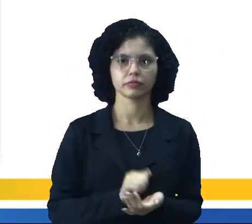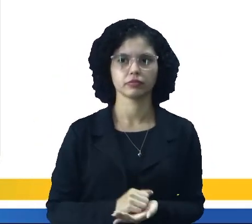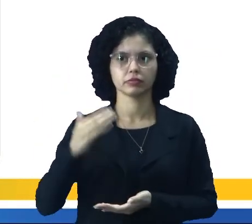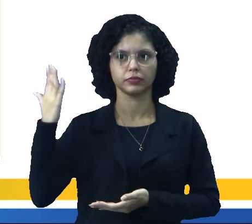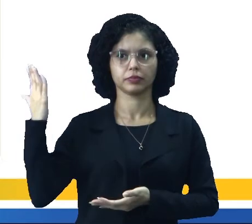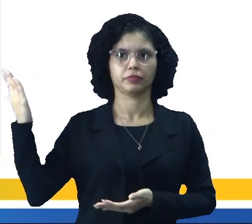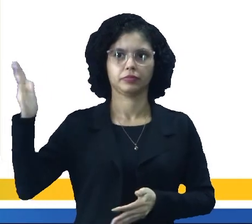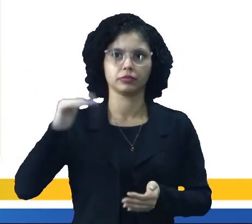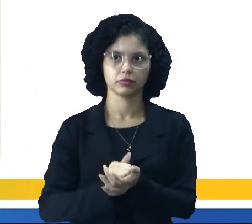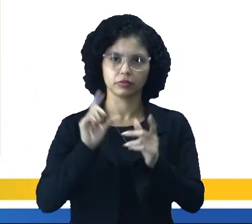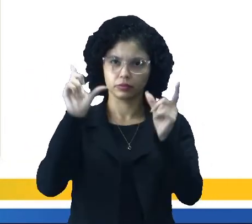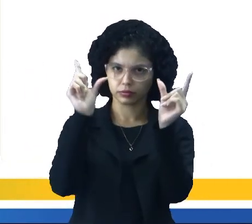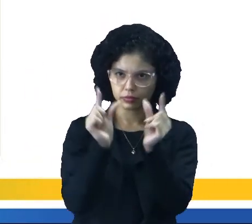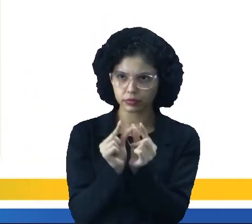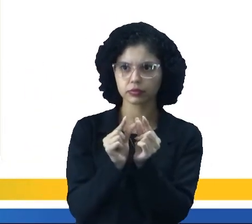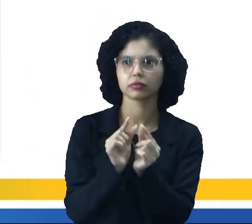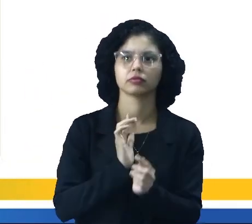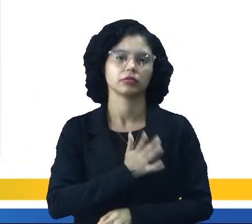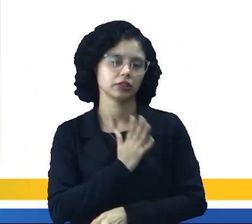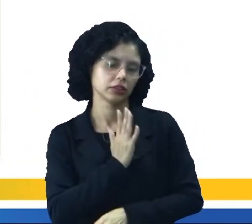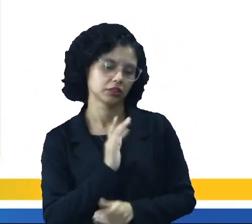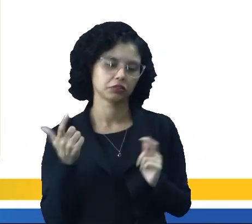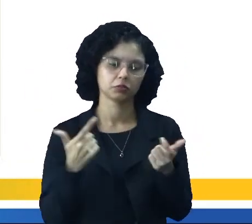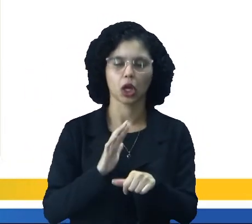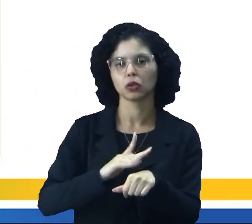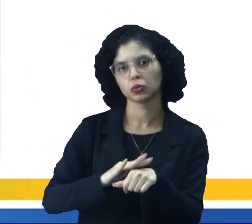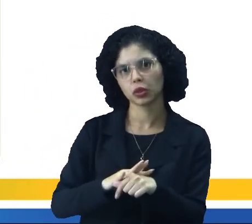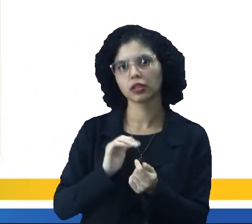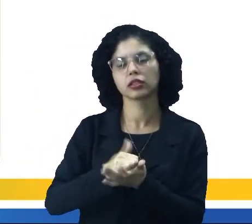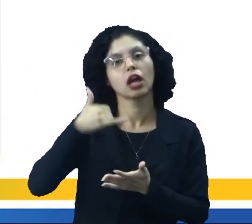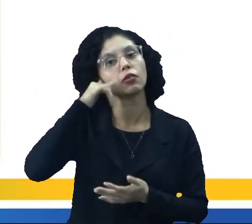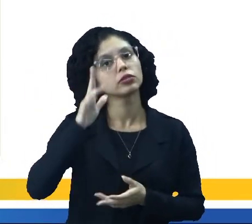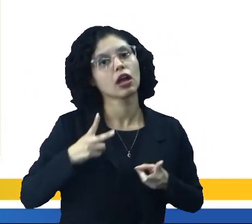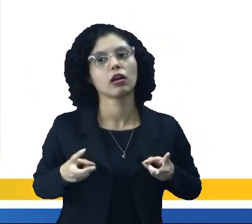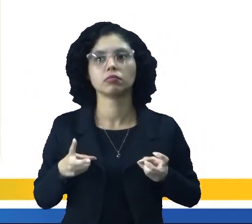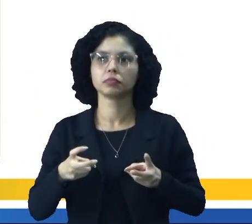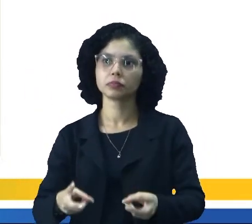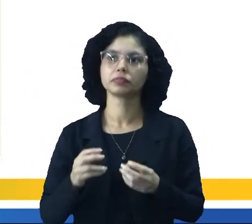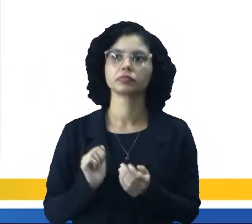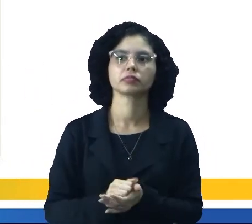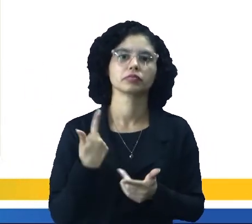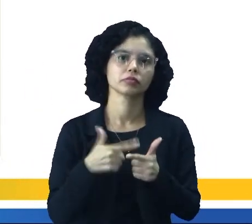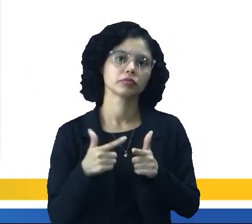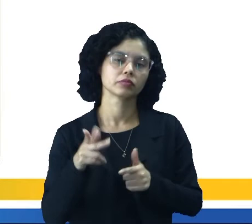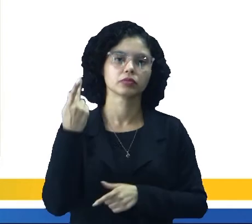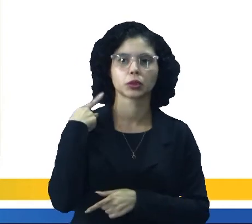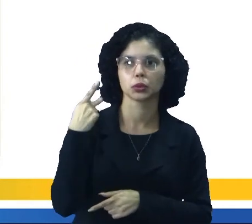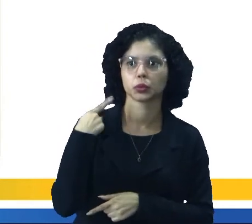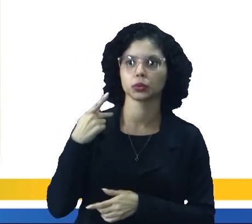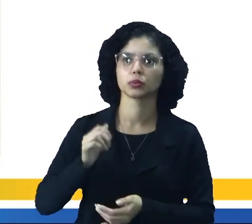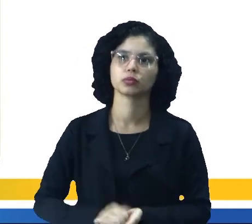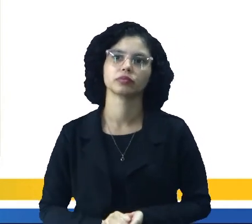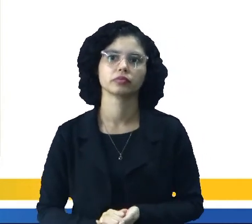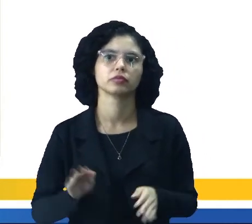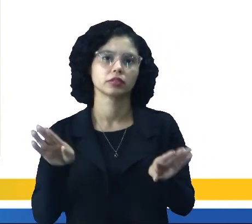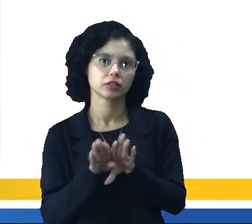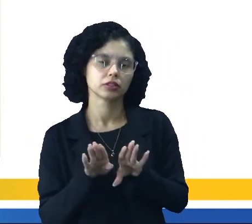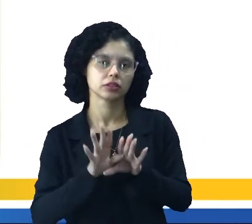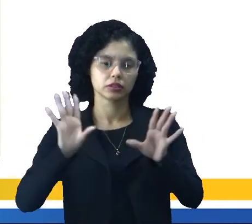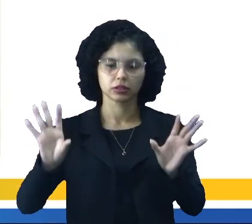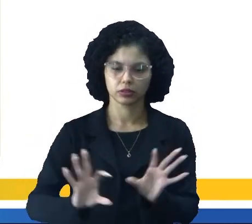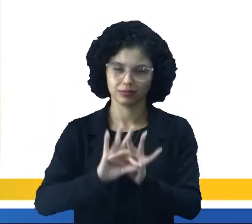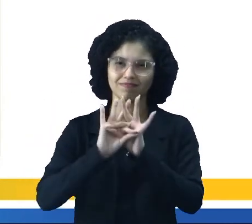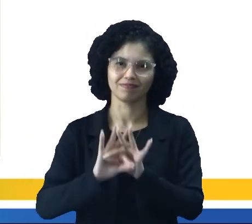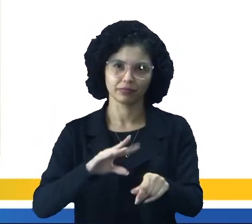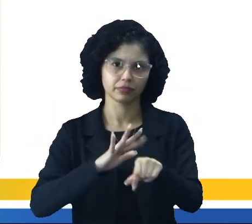Aqui a gente consegue minimizar doenças cardiovasculares, evitar câncer, doenças pulmonares, também tem as doenças relacionadas